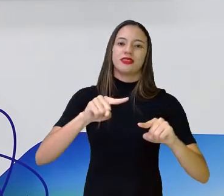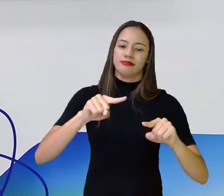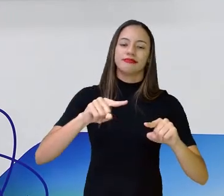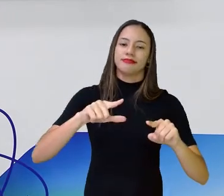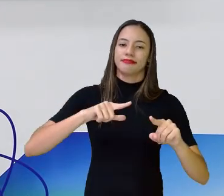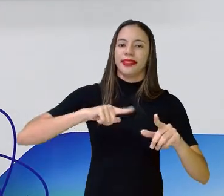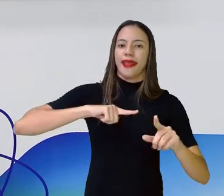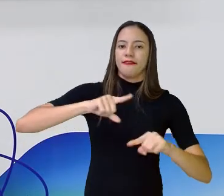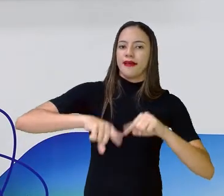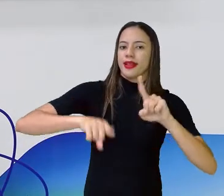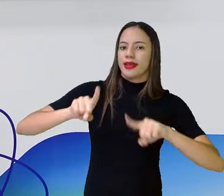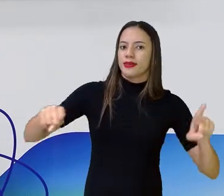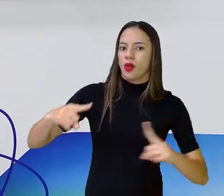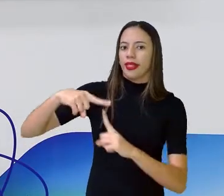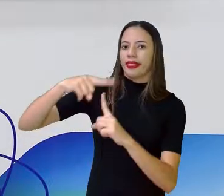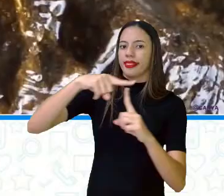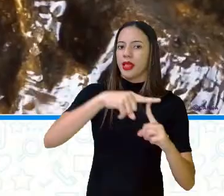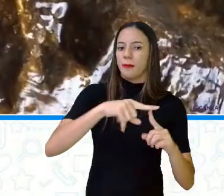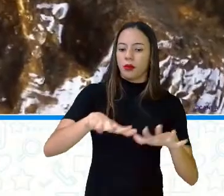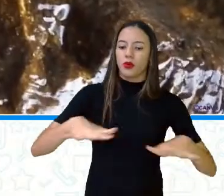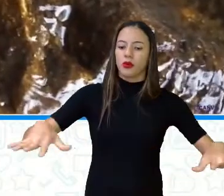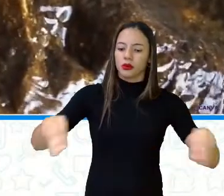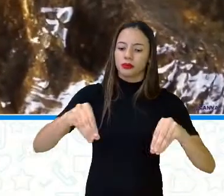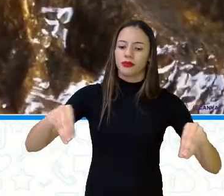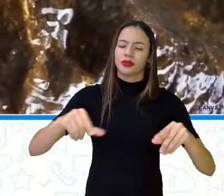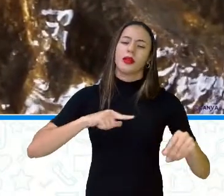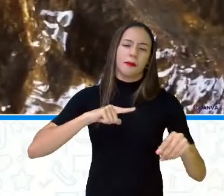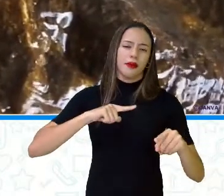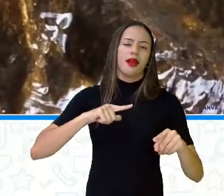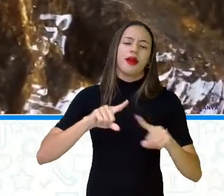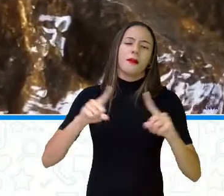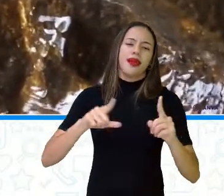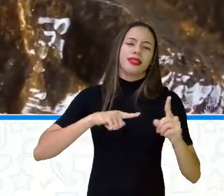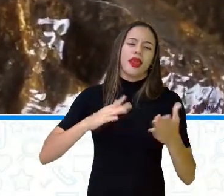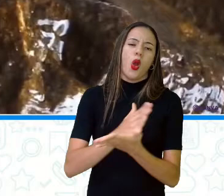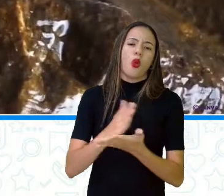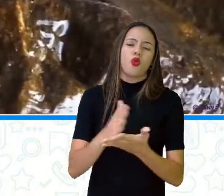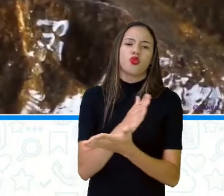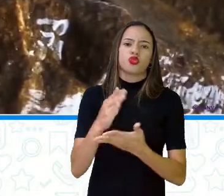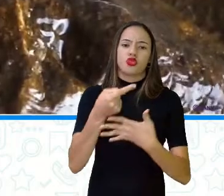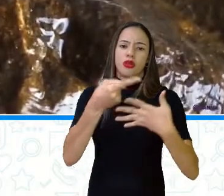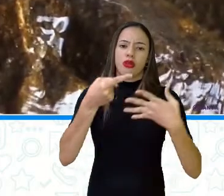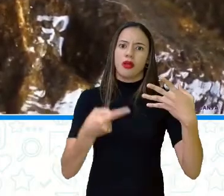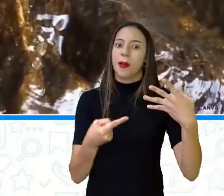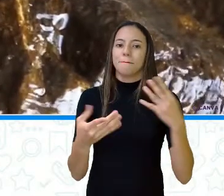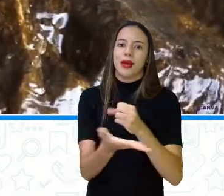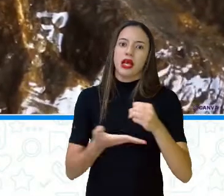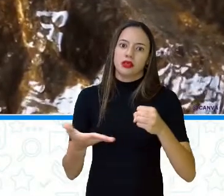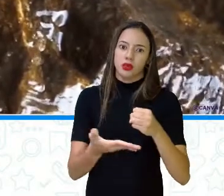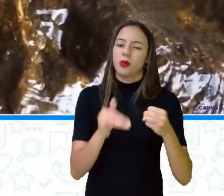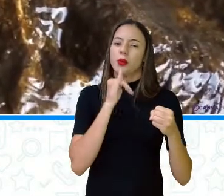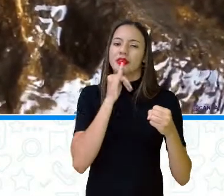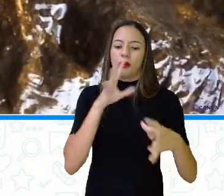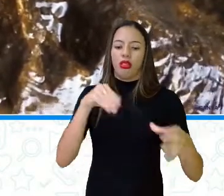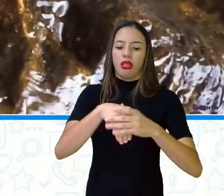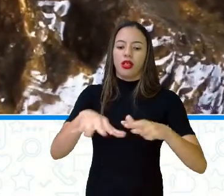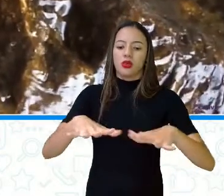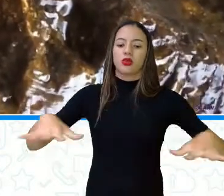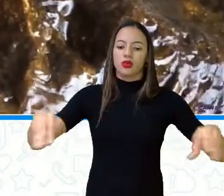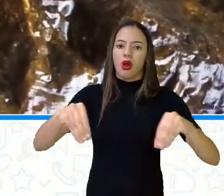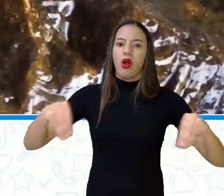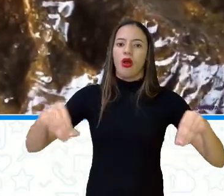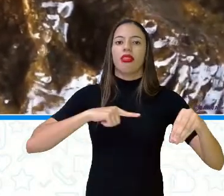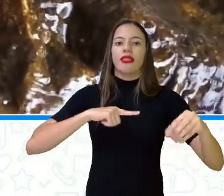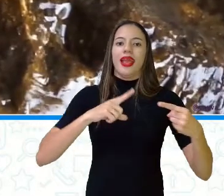diferenciados. Porém, nós temos aí elementos básicos que vão estar presentes. Um deles é a água.